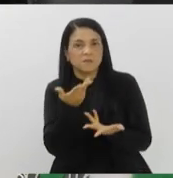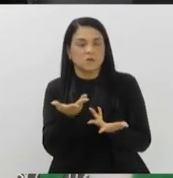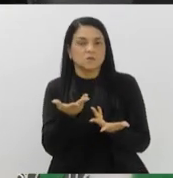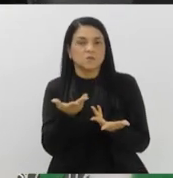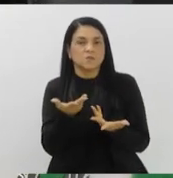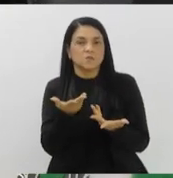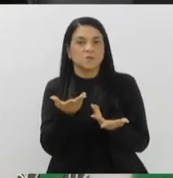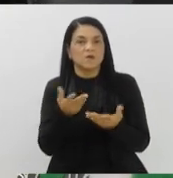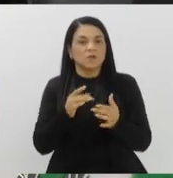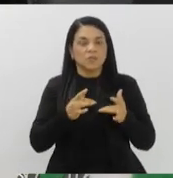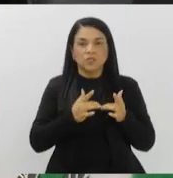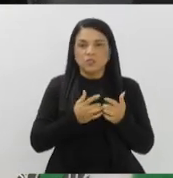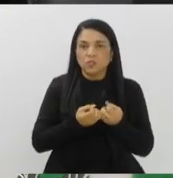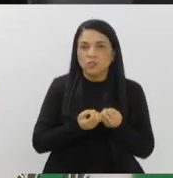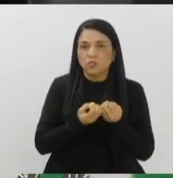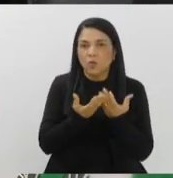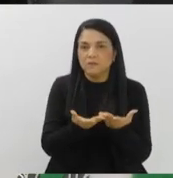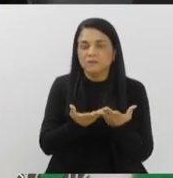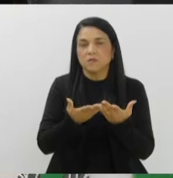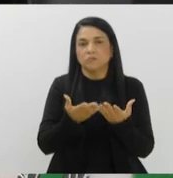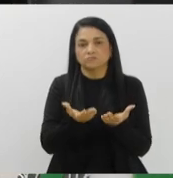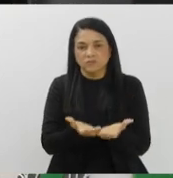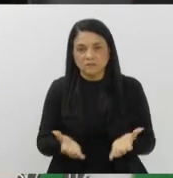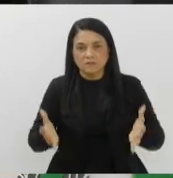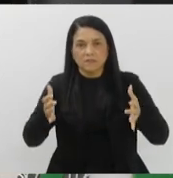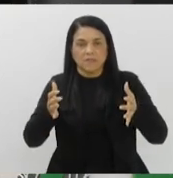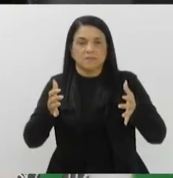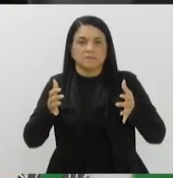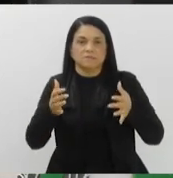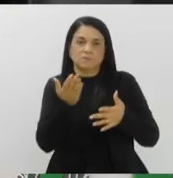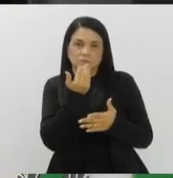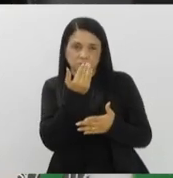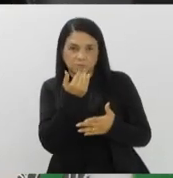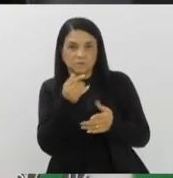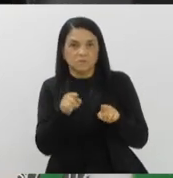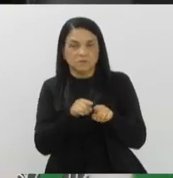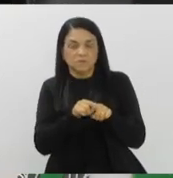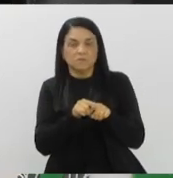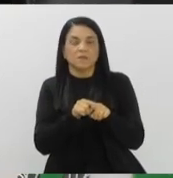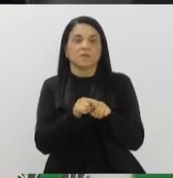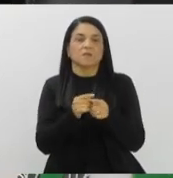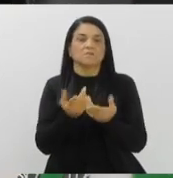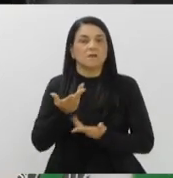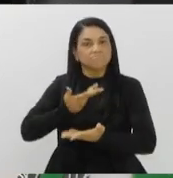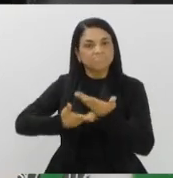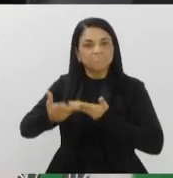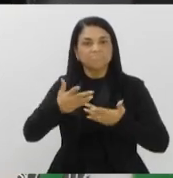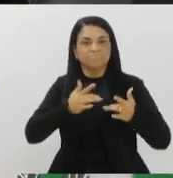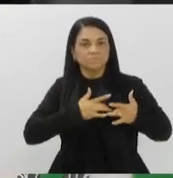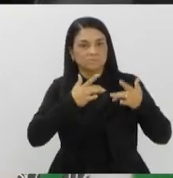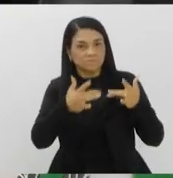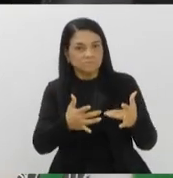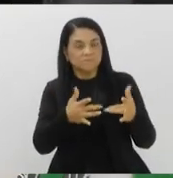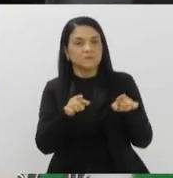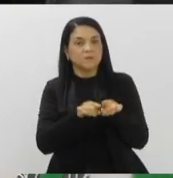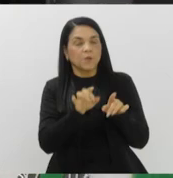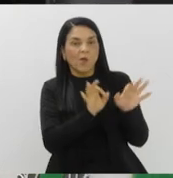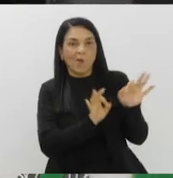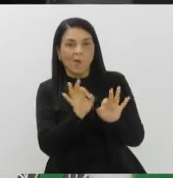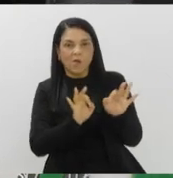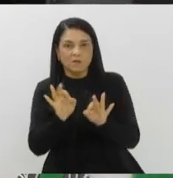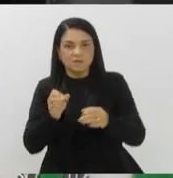e doações de cestas básicas, na geração de renda através da economia solidária, assim como na organização de